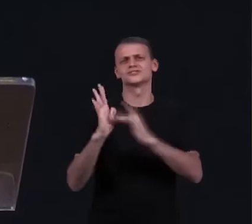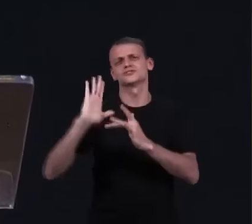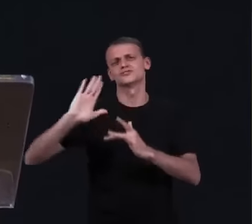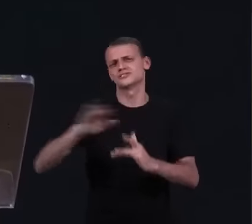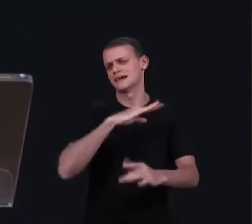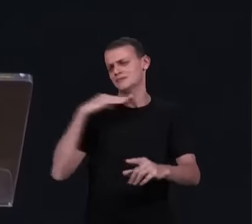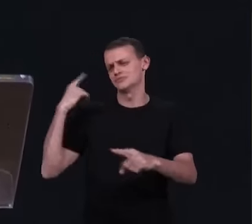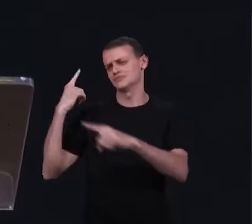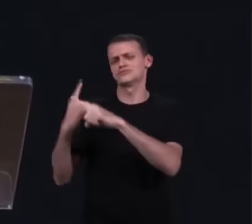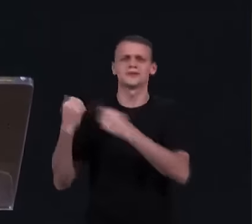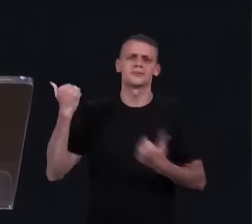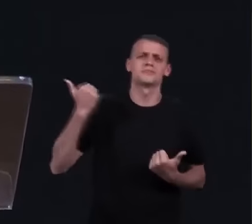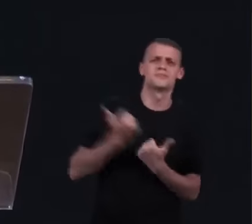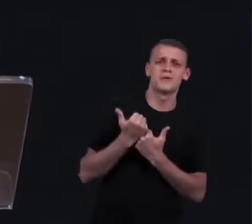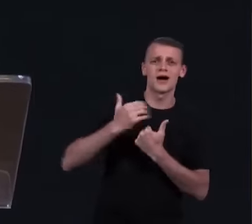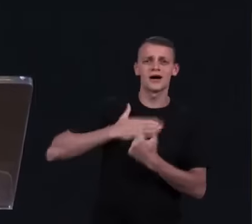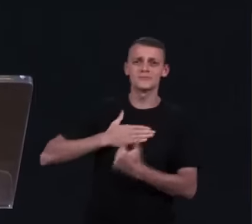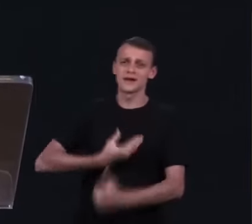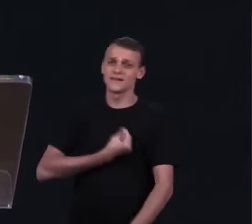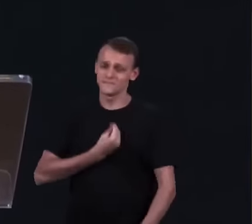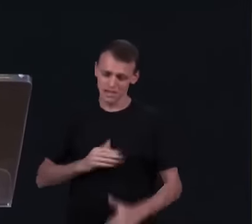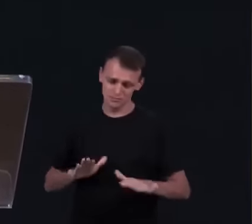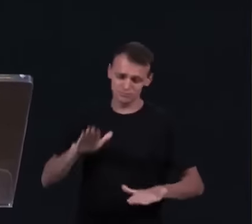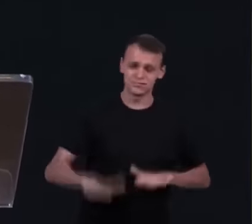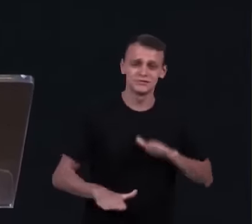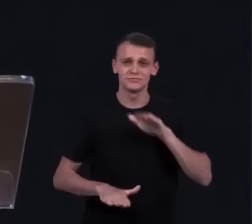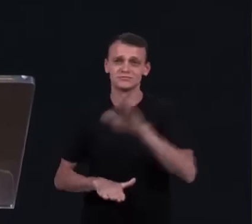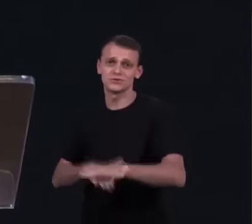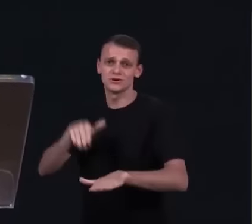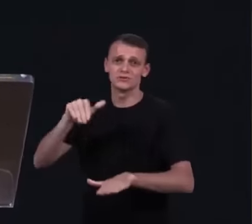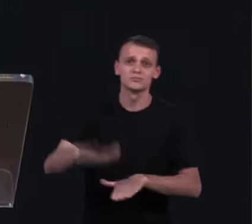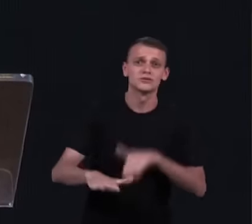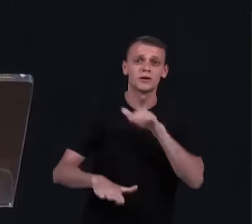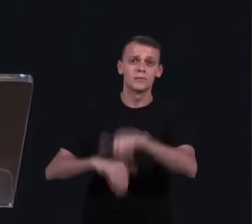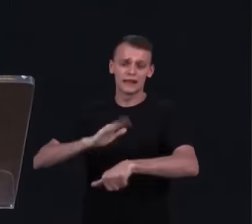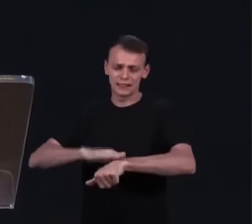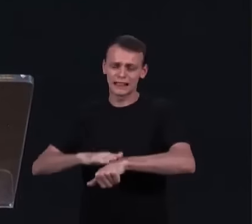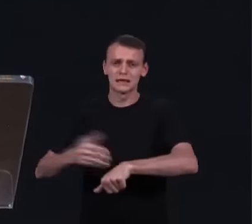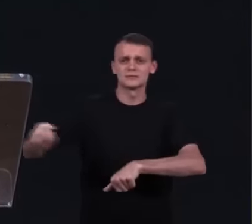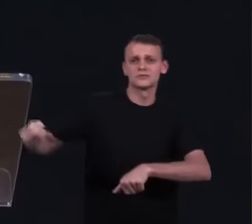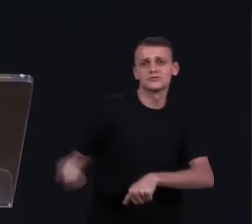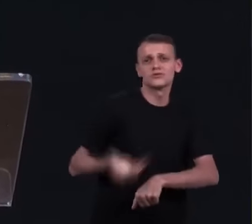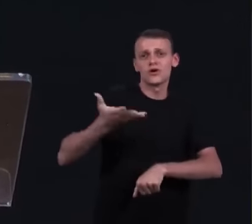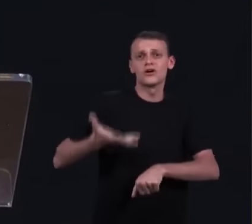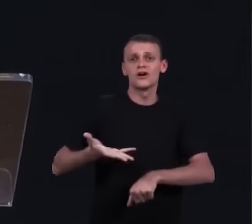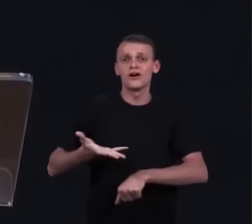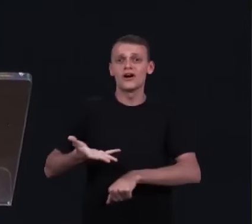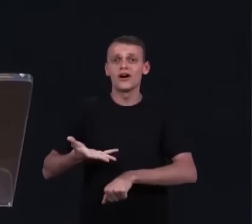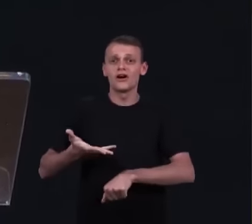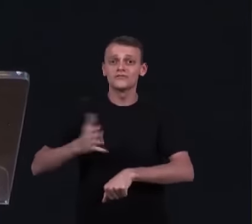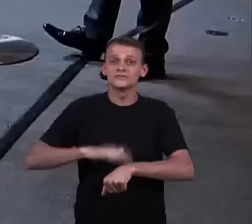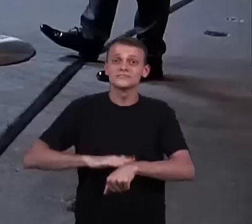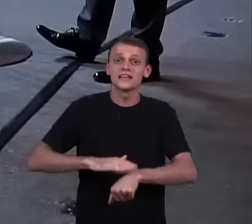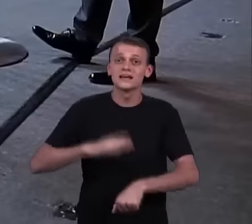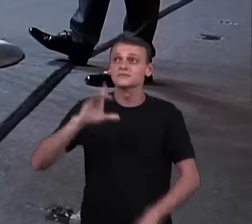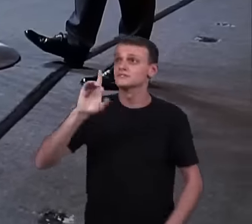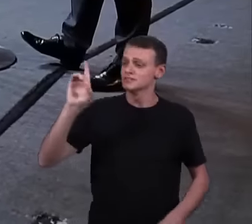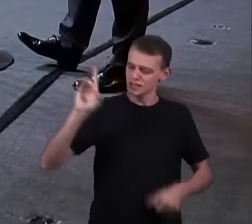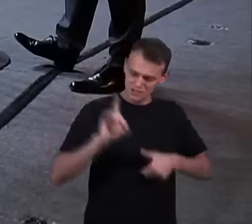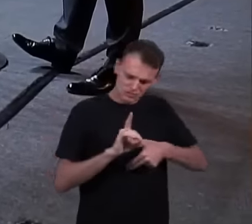de página, para nos passar de fase, para nos passar de estação, para nos levar a uma nova